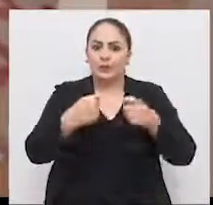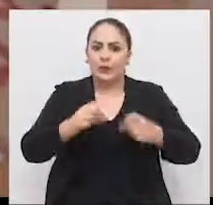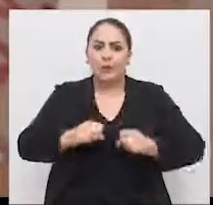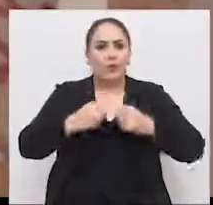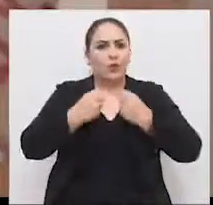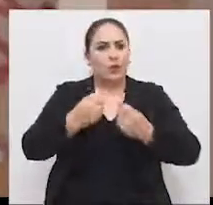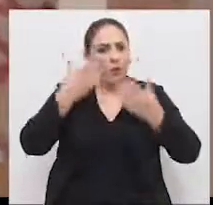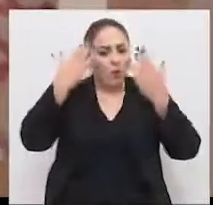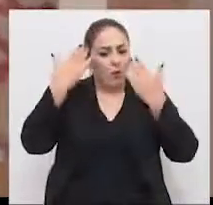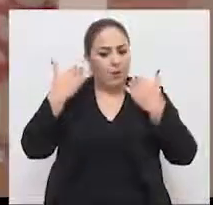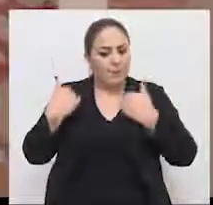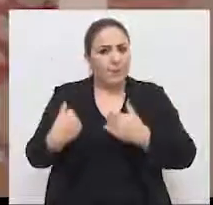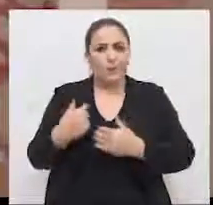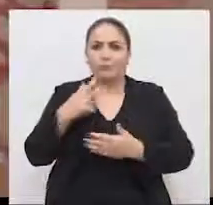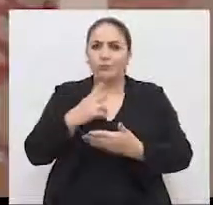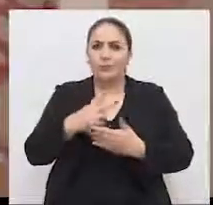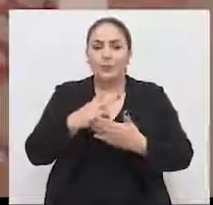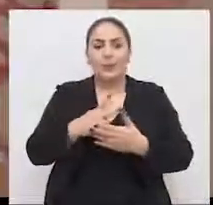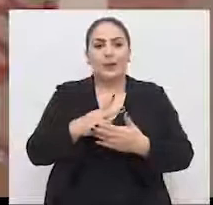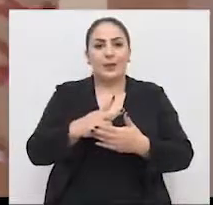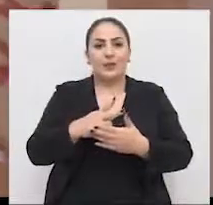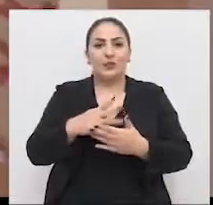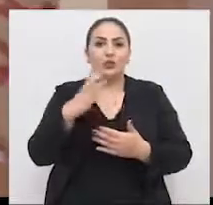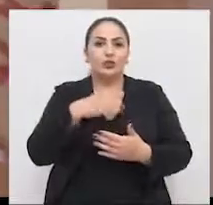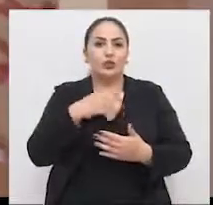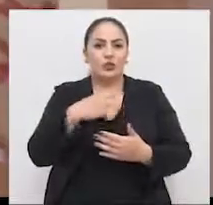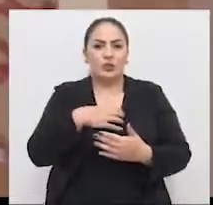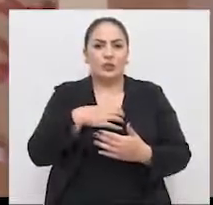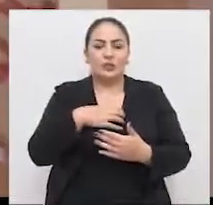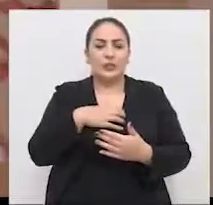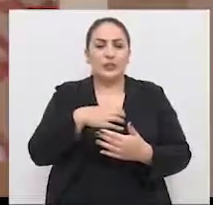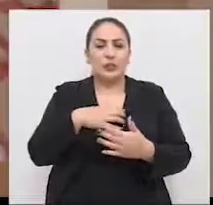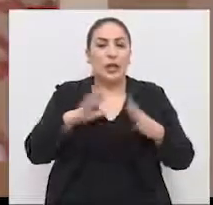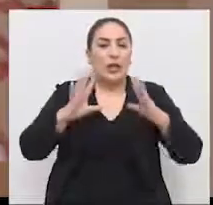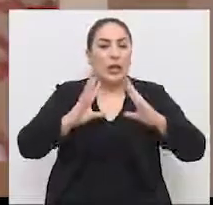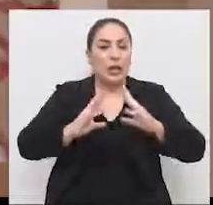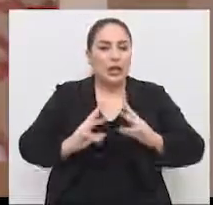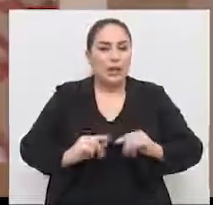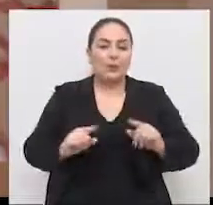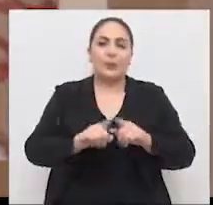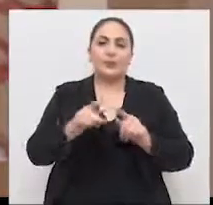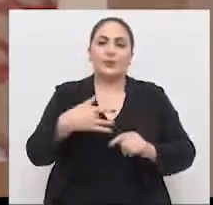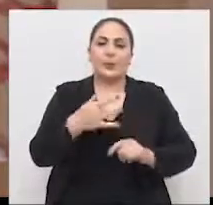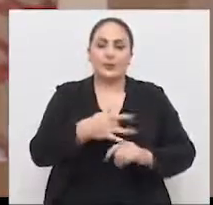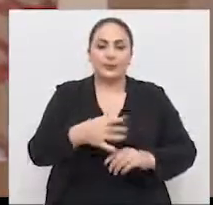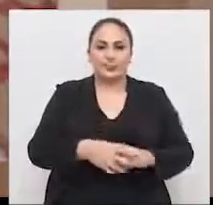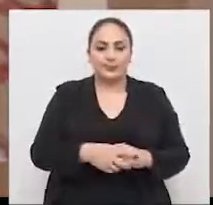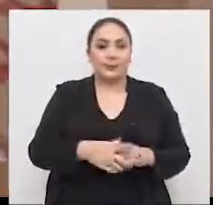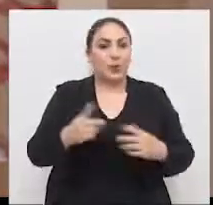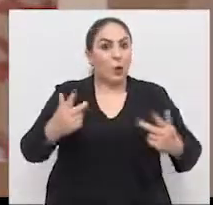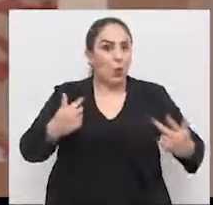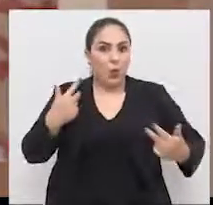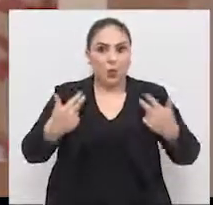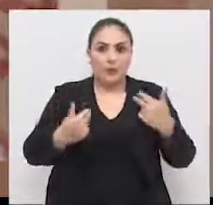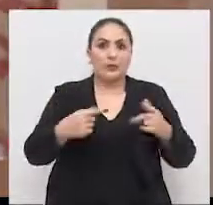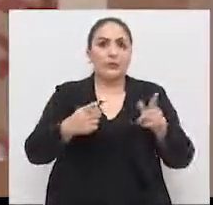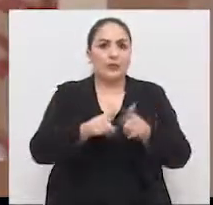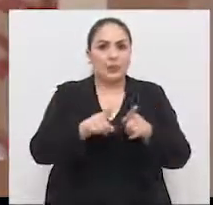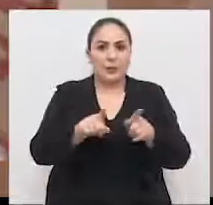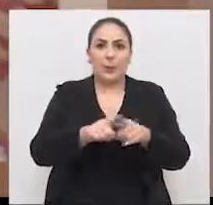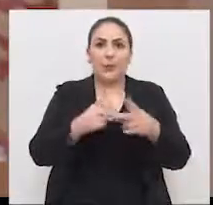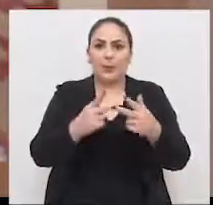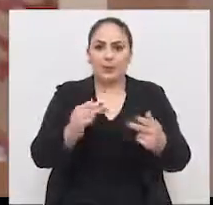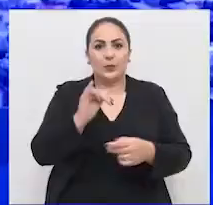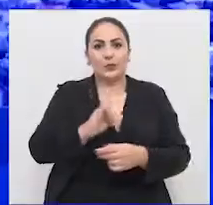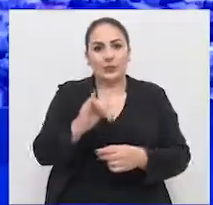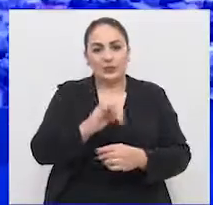precisa fortalecer o cabelo sempre e mantê-lo de uma forma higienizada e saudável. O corte também é uma